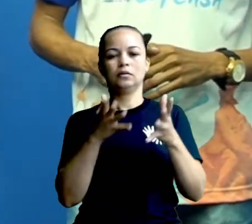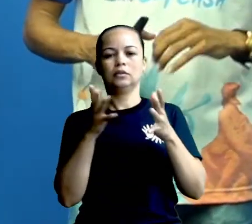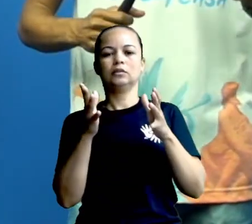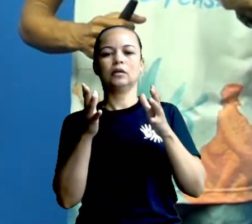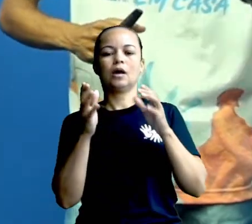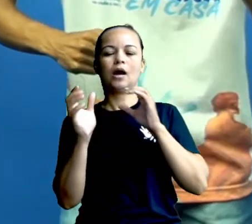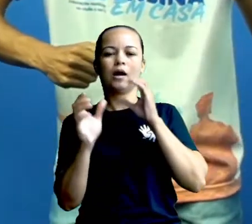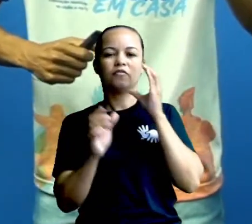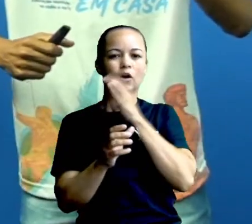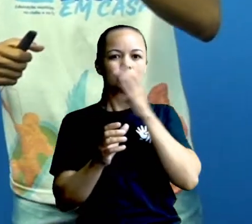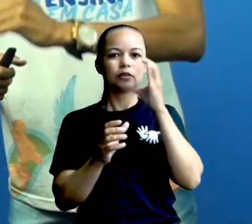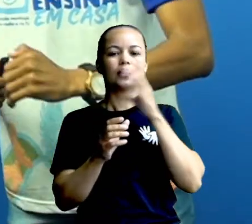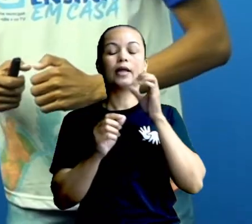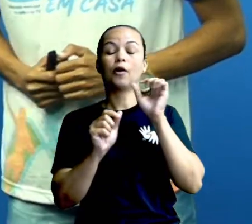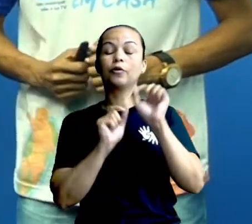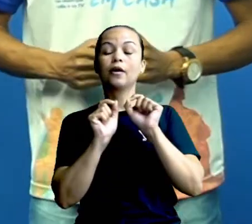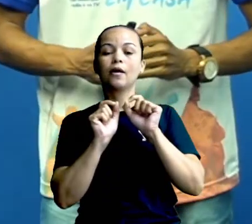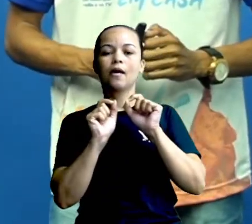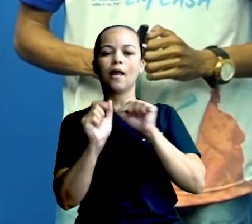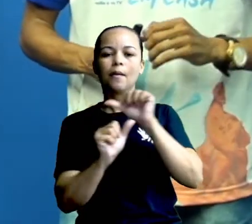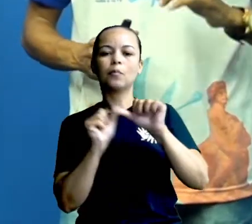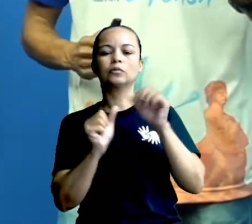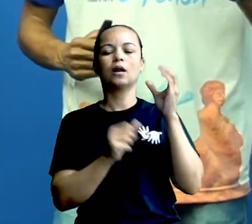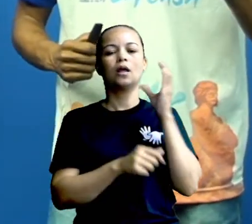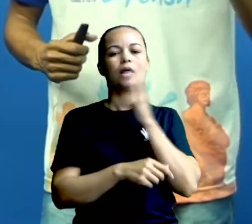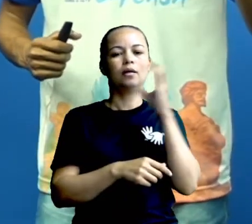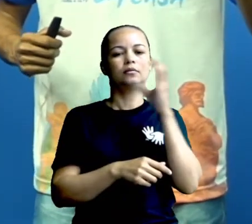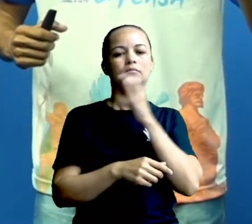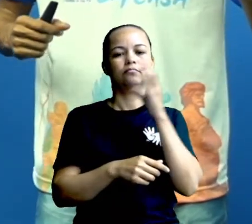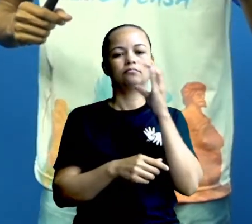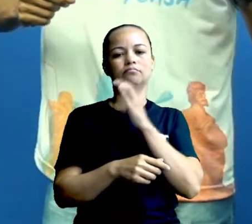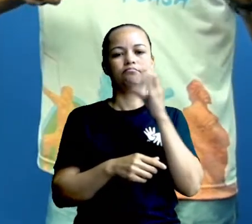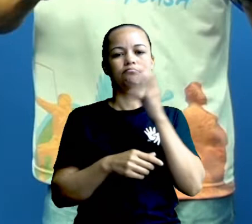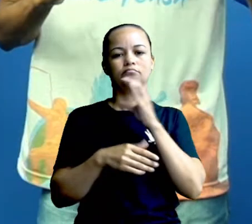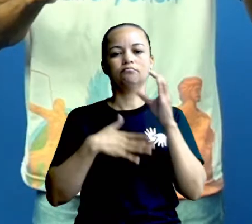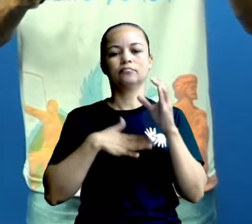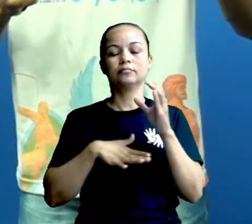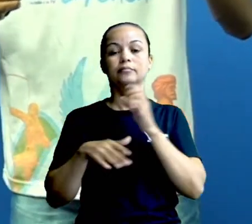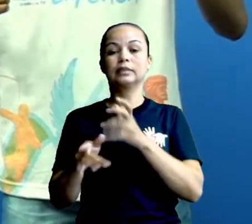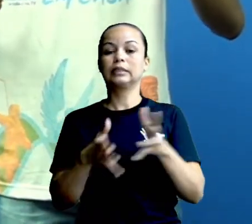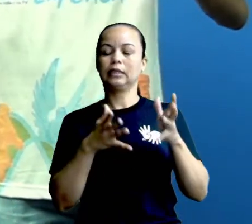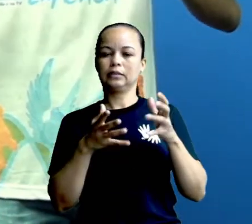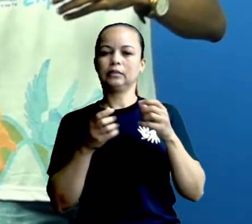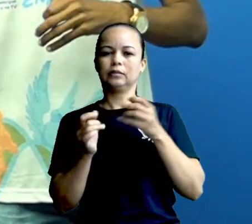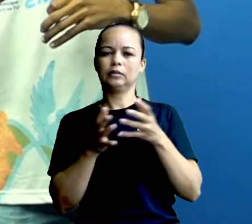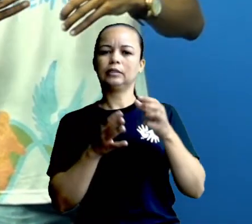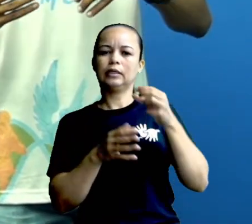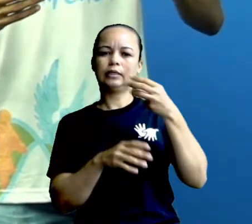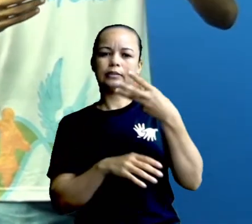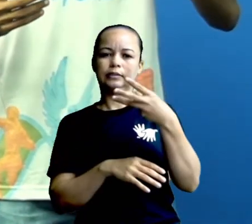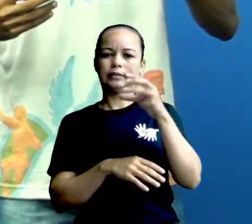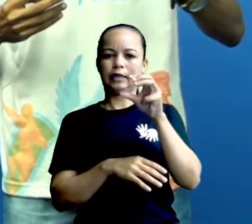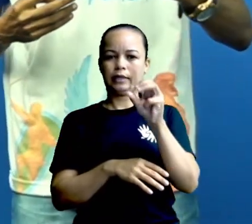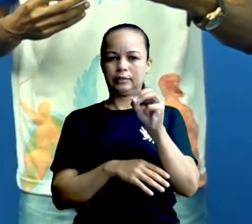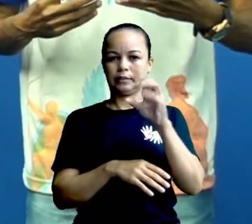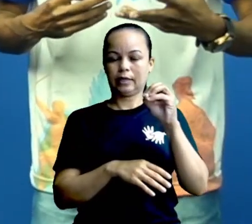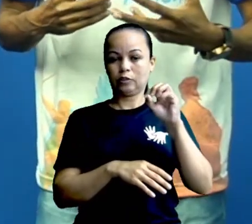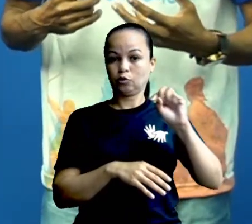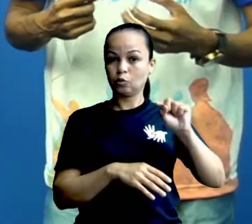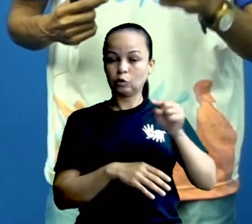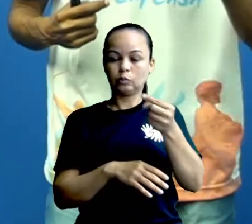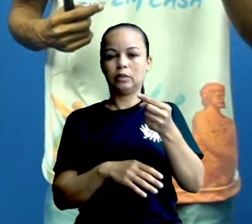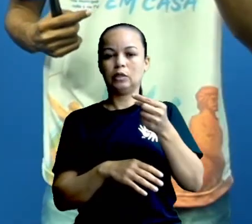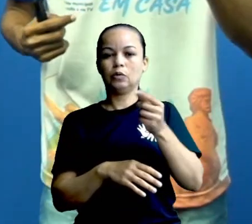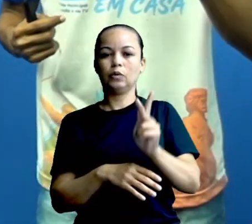velocidade. A tendência é diminuir. Por quê? Porque no ar, a gente diz que no vácuo, a velocidade da luz é em média de 300